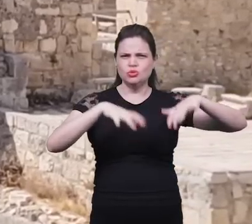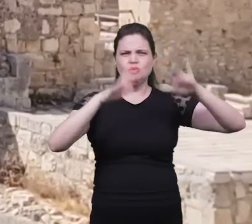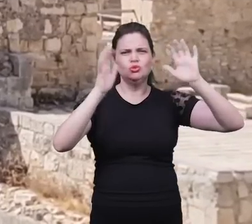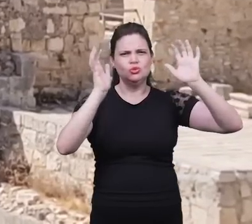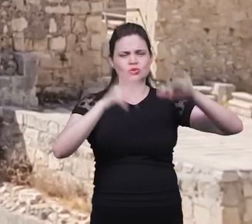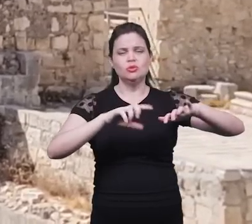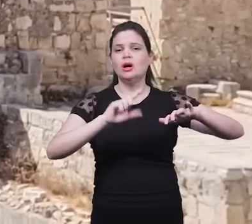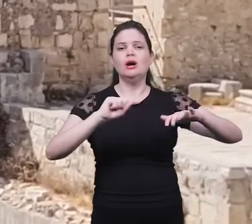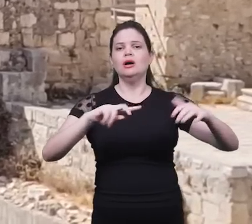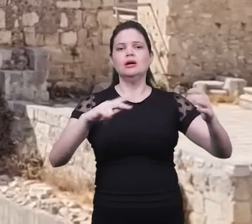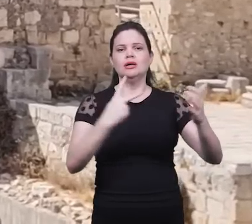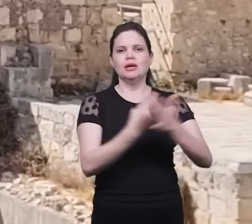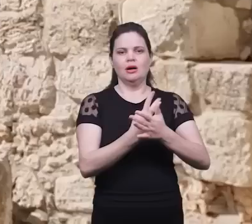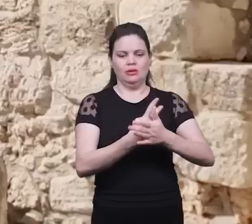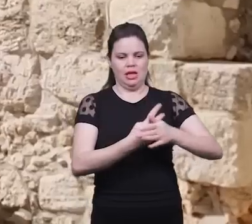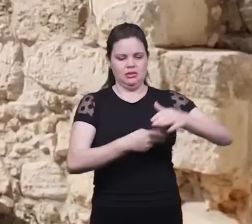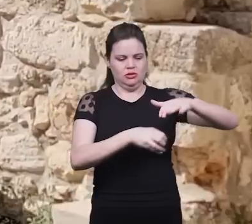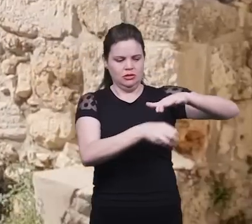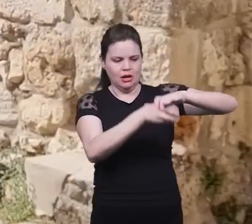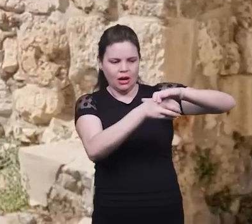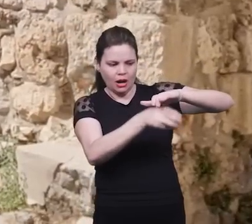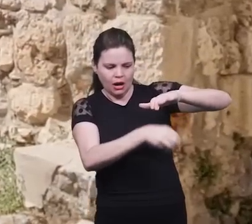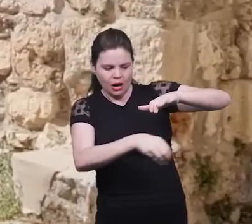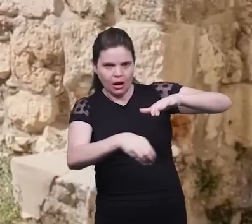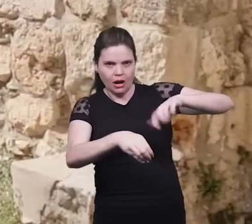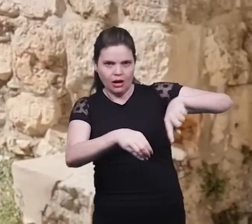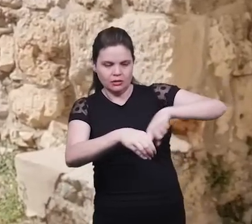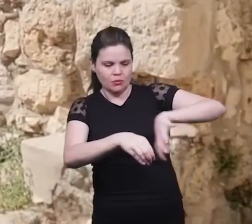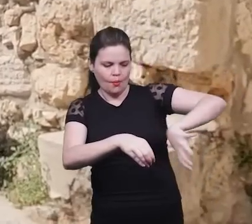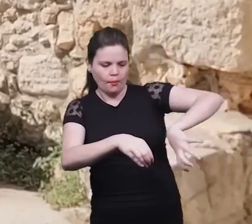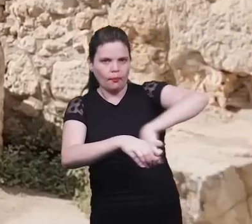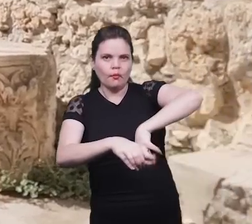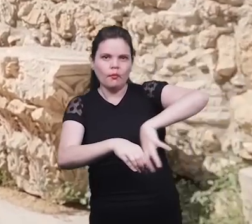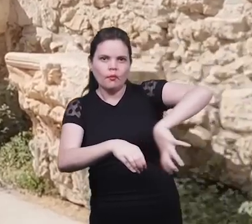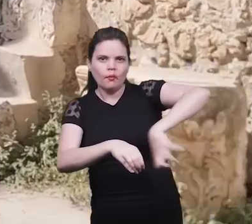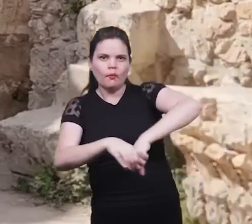tanques para, durante todo o ano, essa água ser